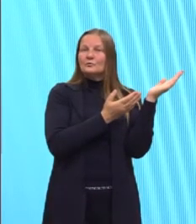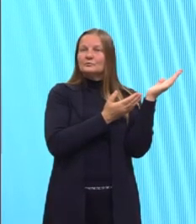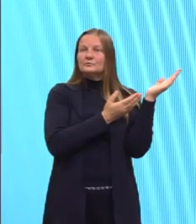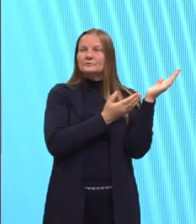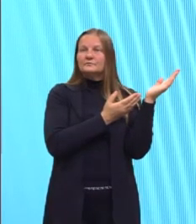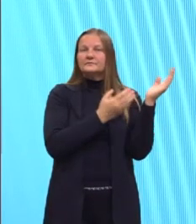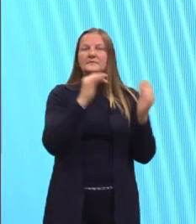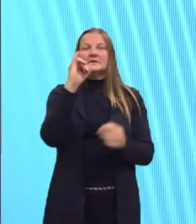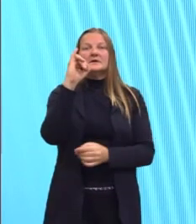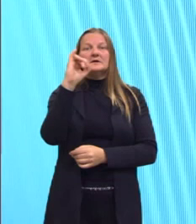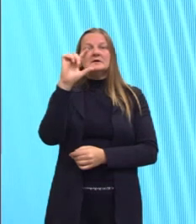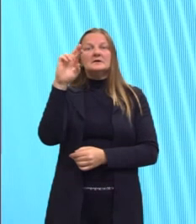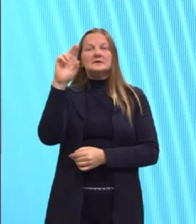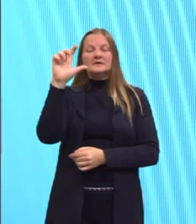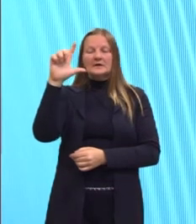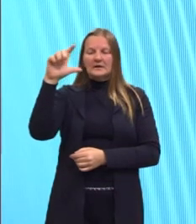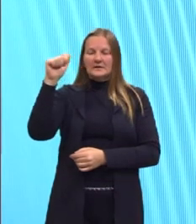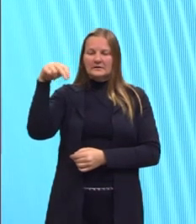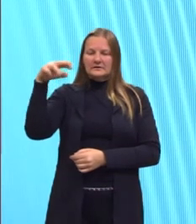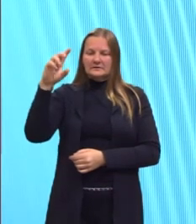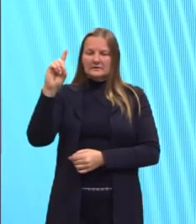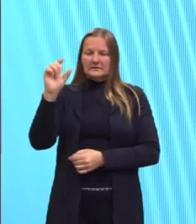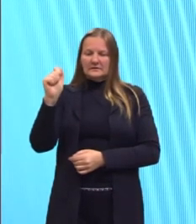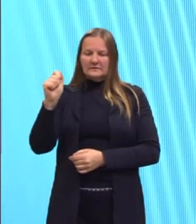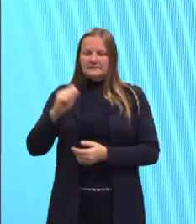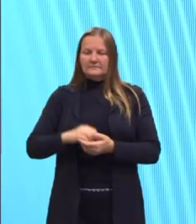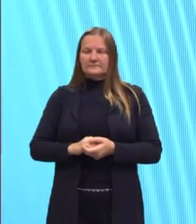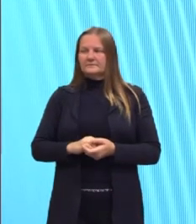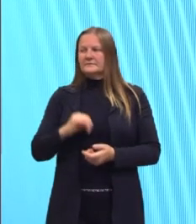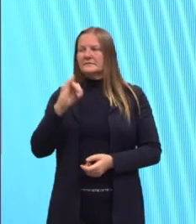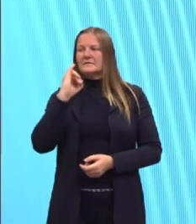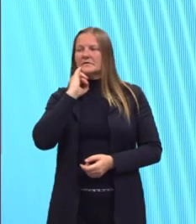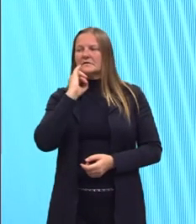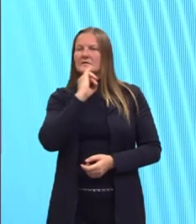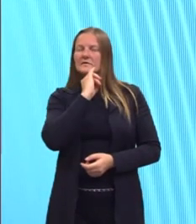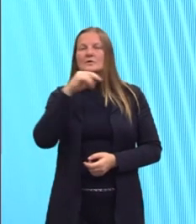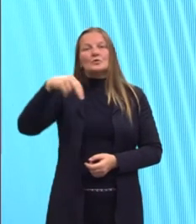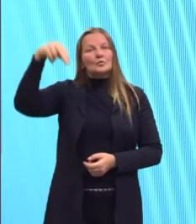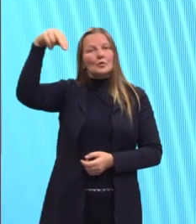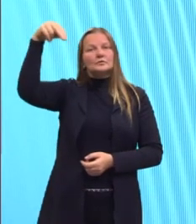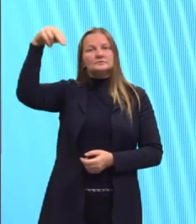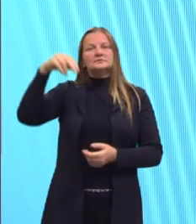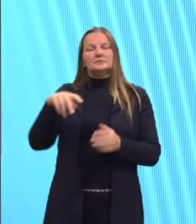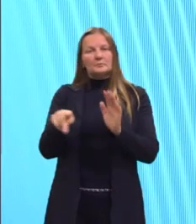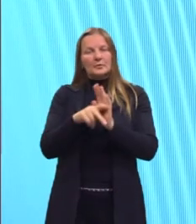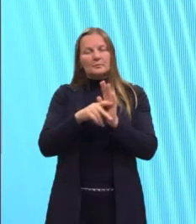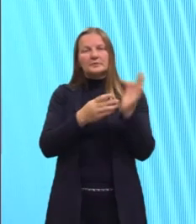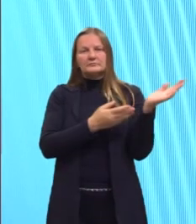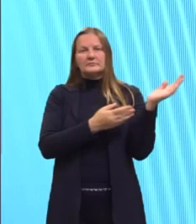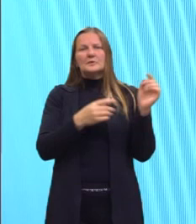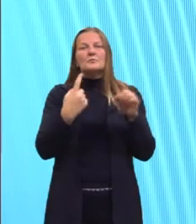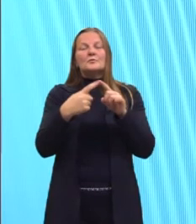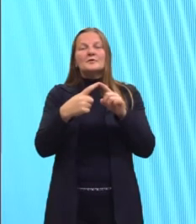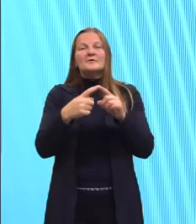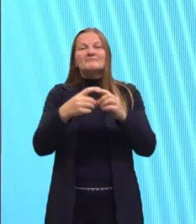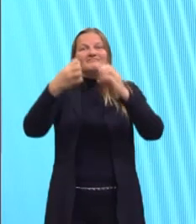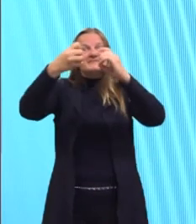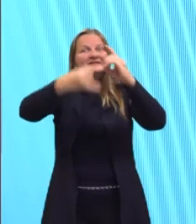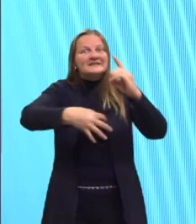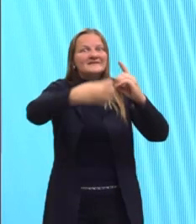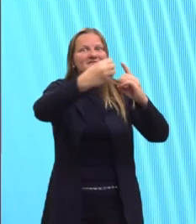junto a Irlanda do Norte tá gurizada Então tem que definir isso tem não né Mas é interessante a gente definir porque